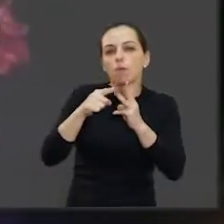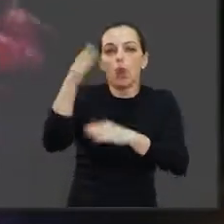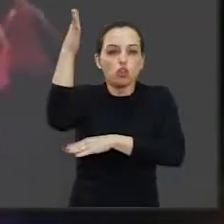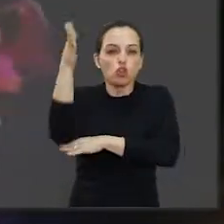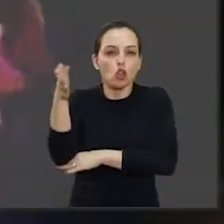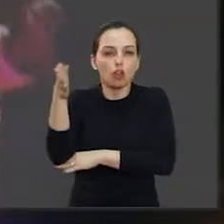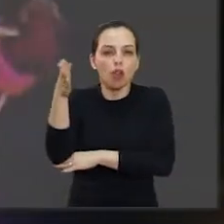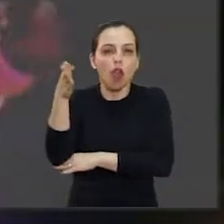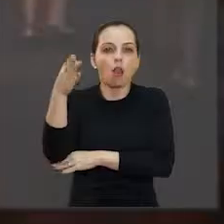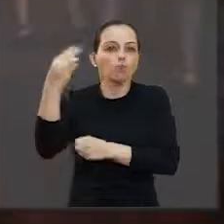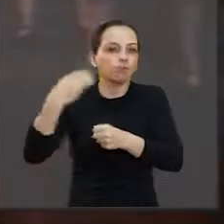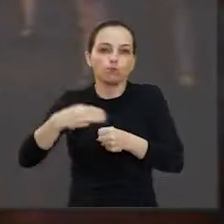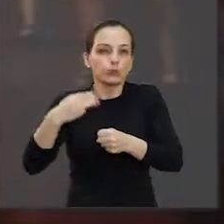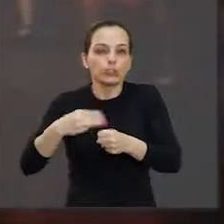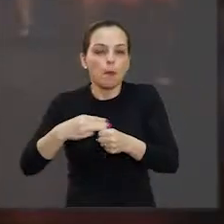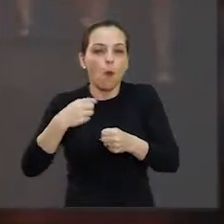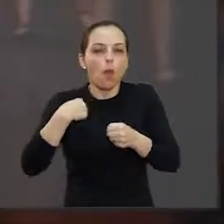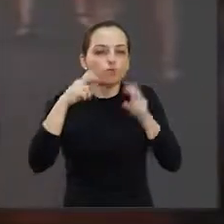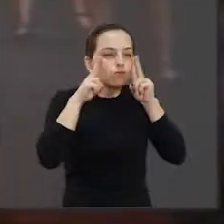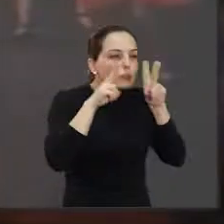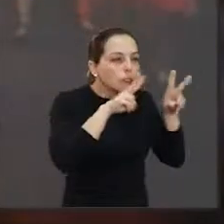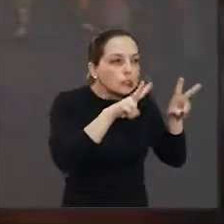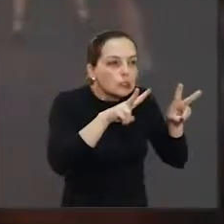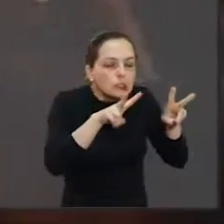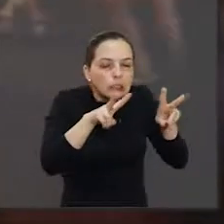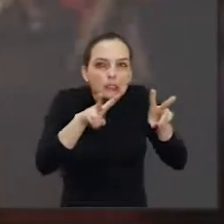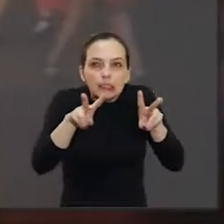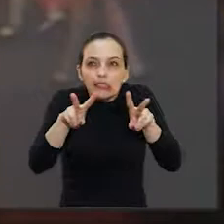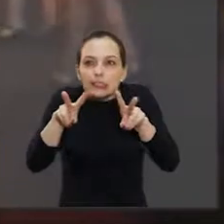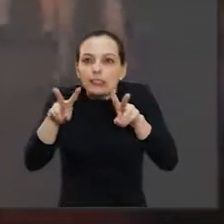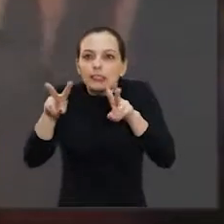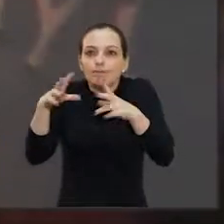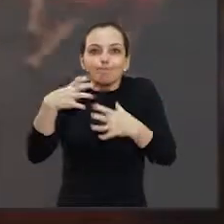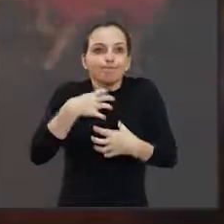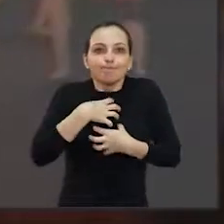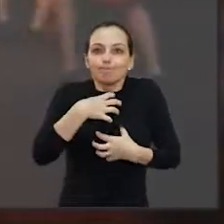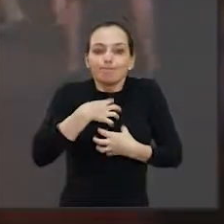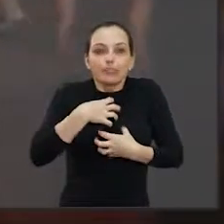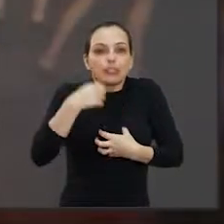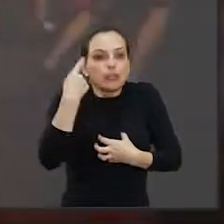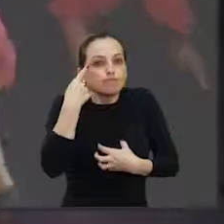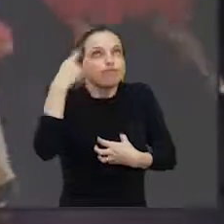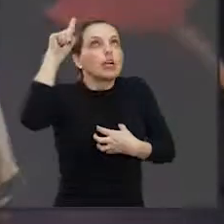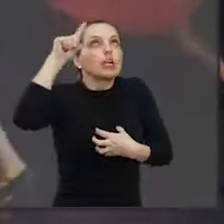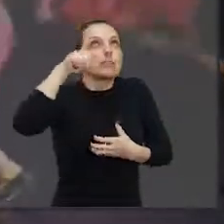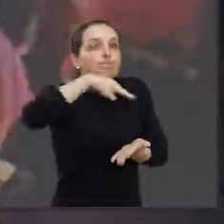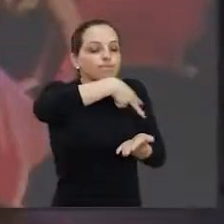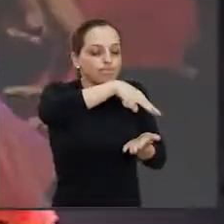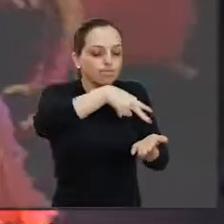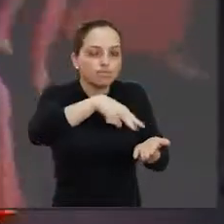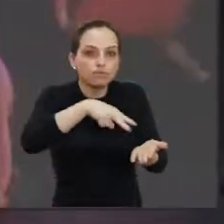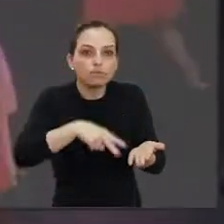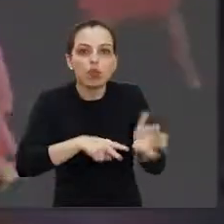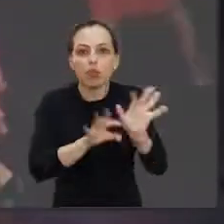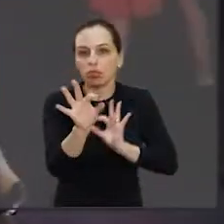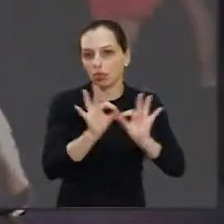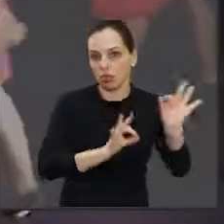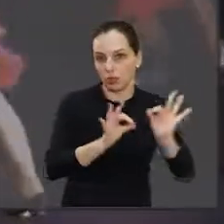criar um espetáculo. A Câmara Municipal, aquele prédio é uma coisa assim divina. O Hotel Municipal.